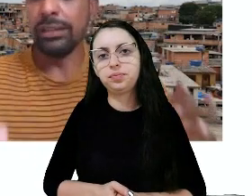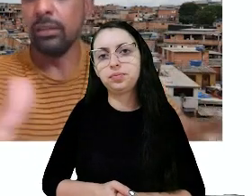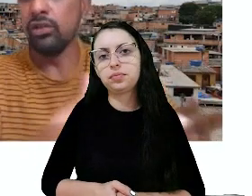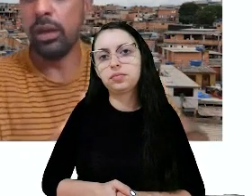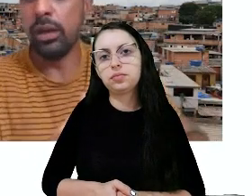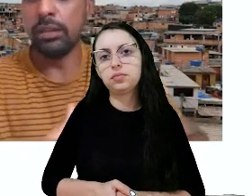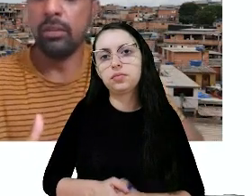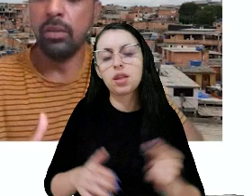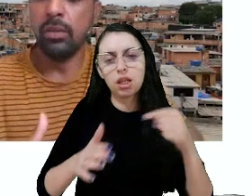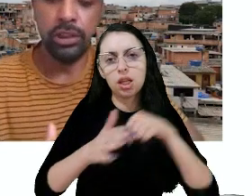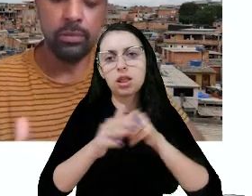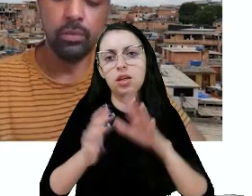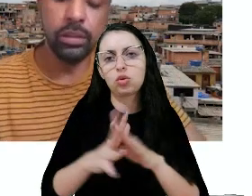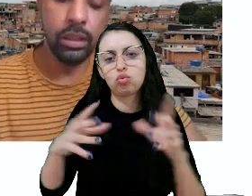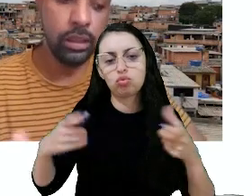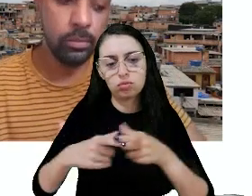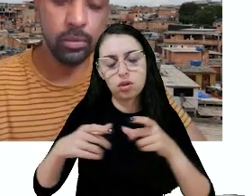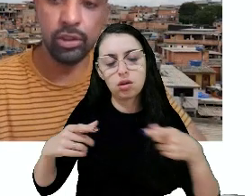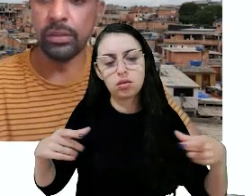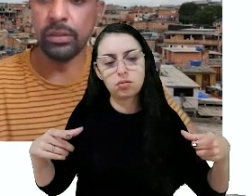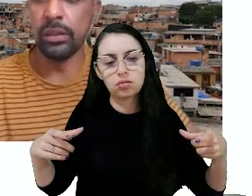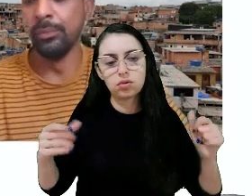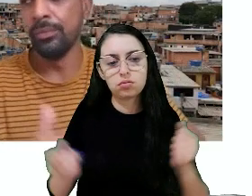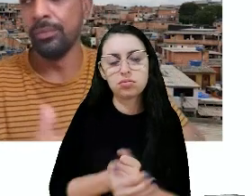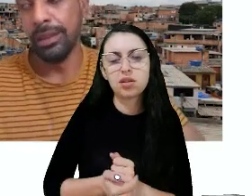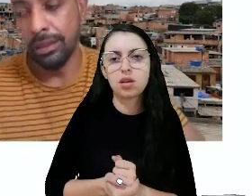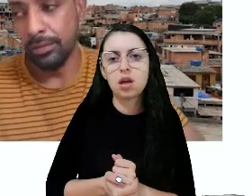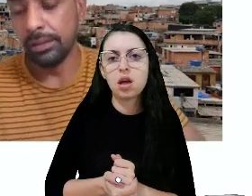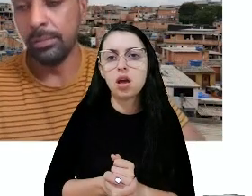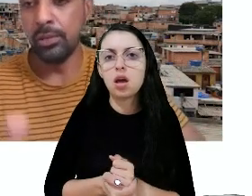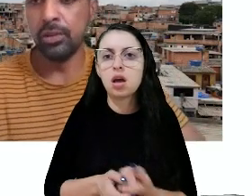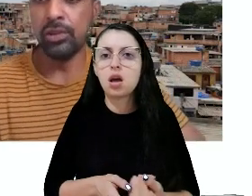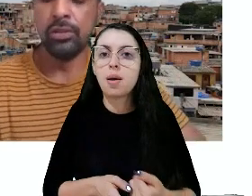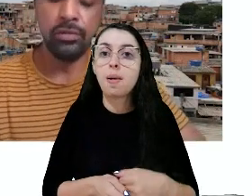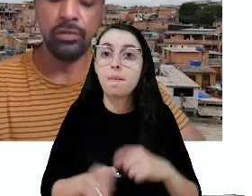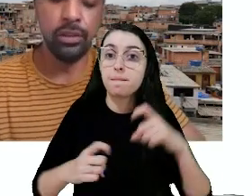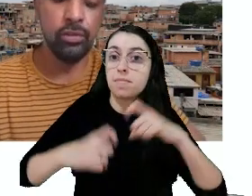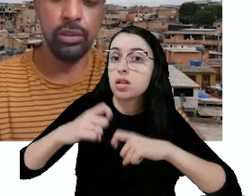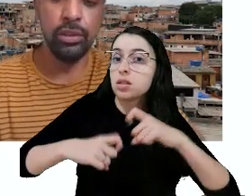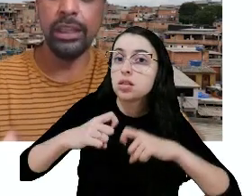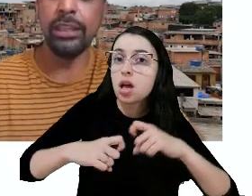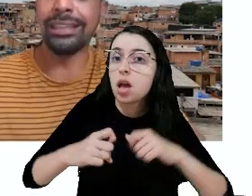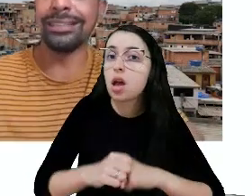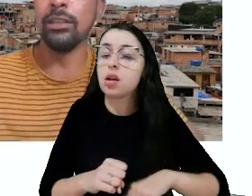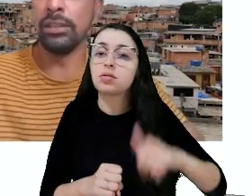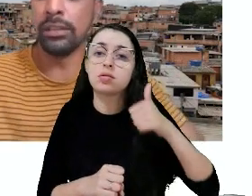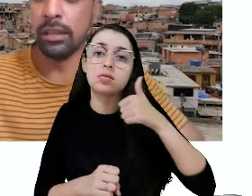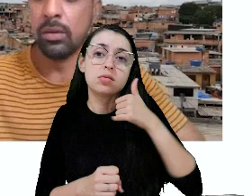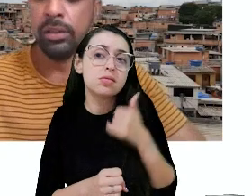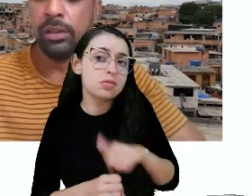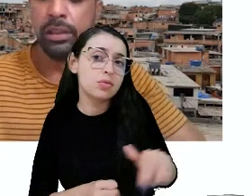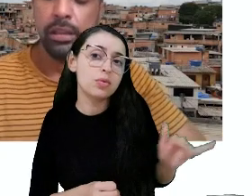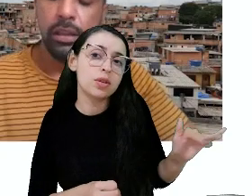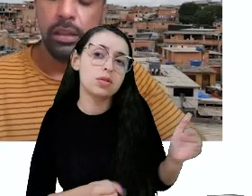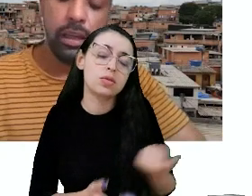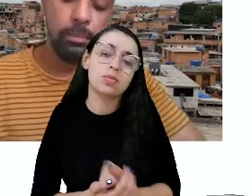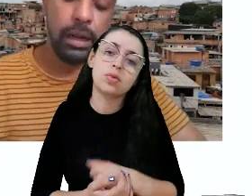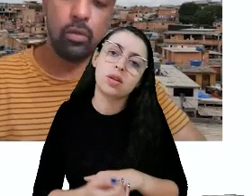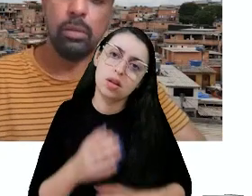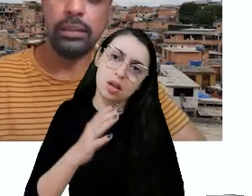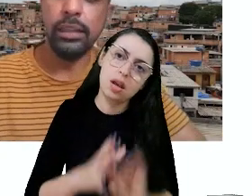a ONG fica dentro de um quarteirão onde tem muita prostituição, e infelizmente prostituição infantil, e nasceu-se essa